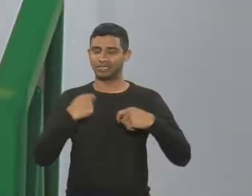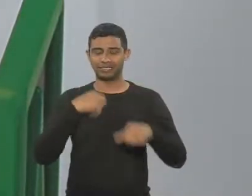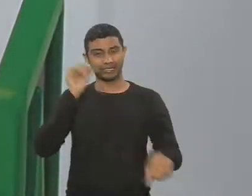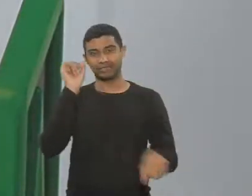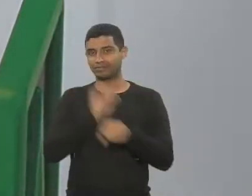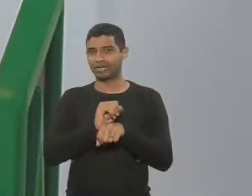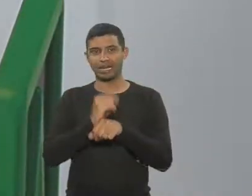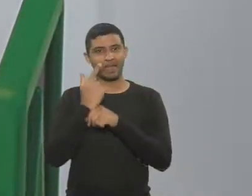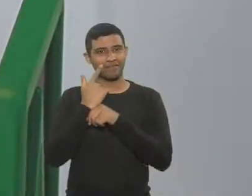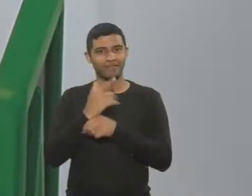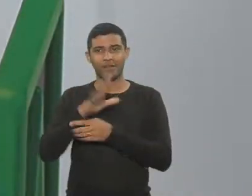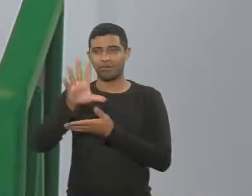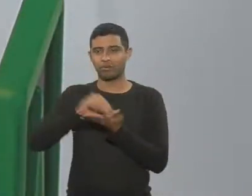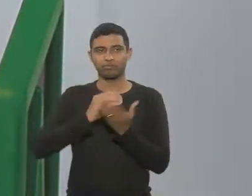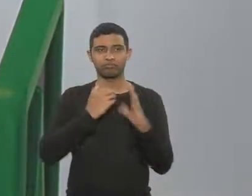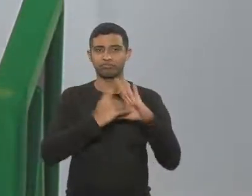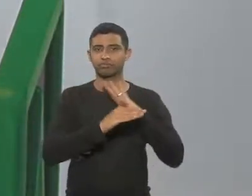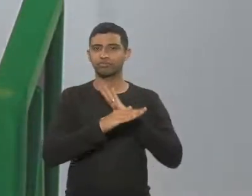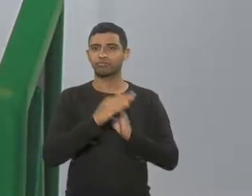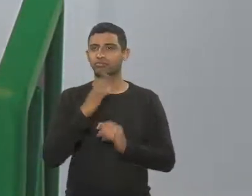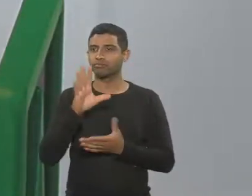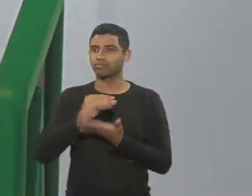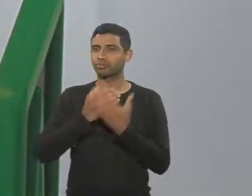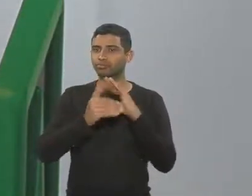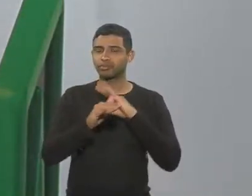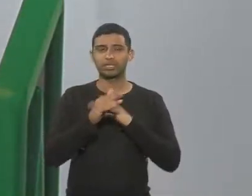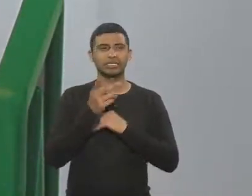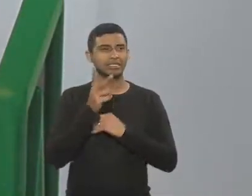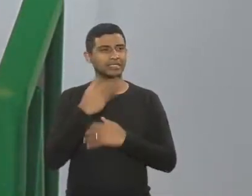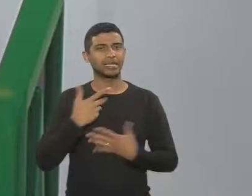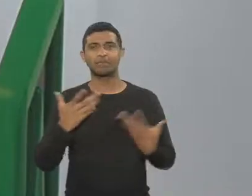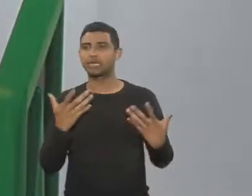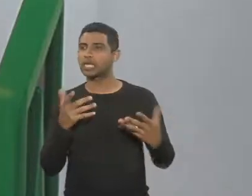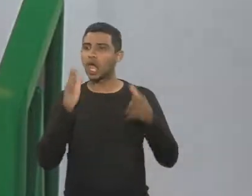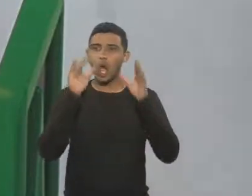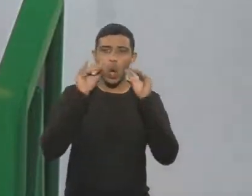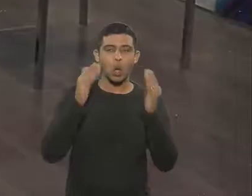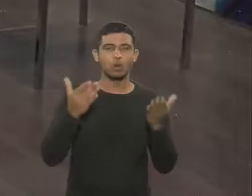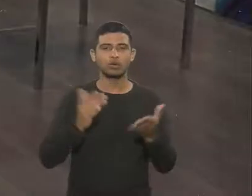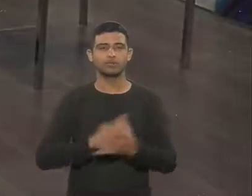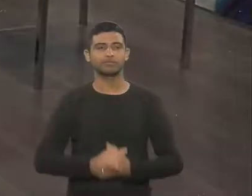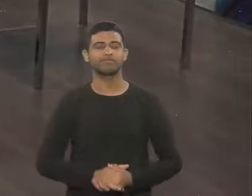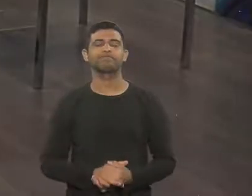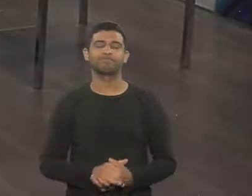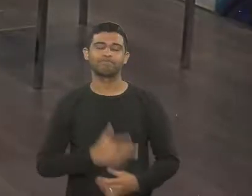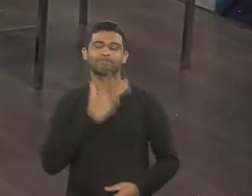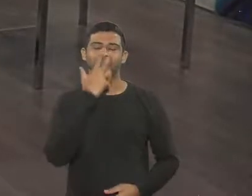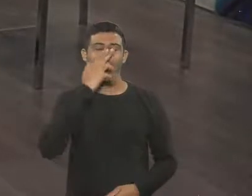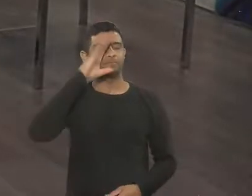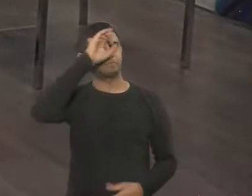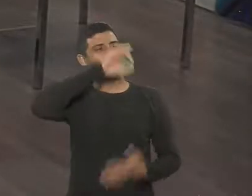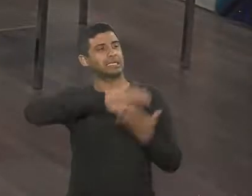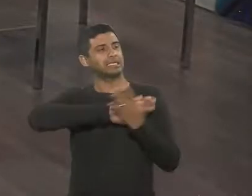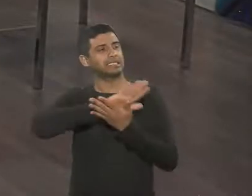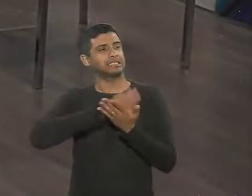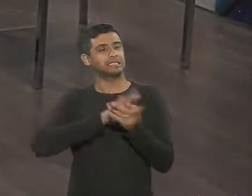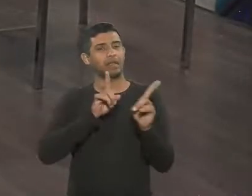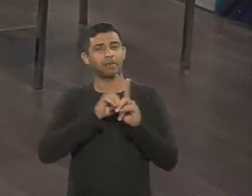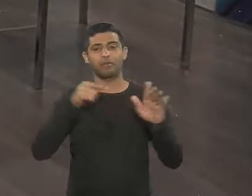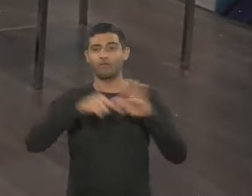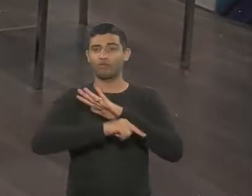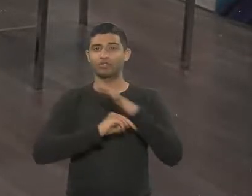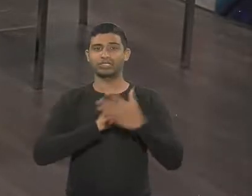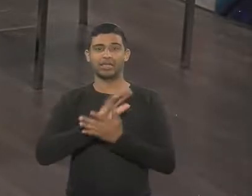desse presente contínuo, né? Parece que você está toda hora querendo uma informação nova, um presente contínuo. E acaba não aprendendo nem se aprofundando